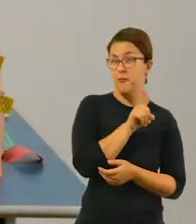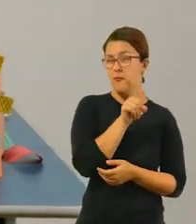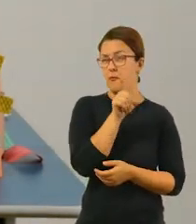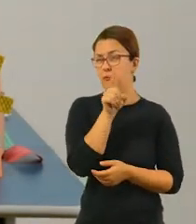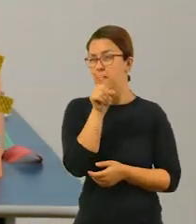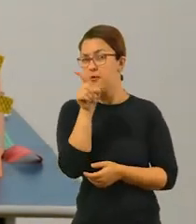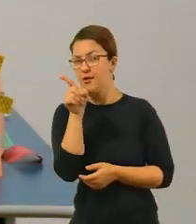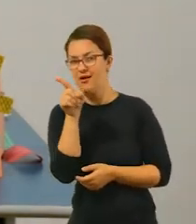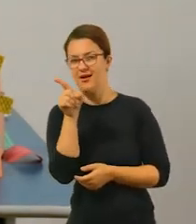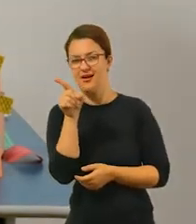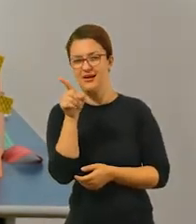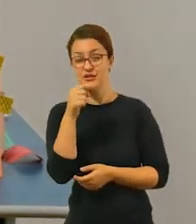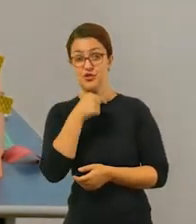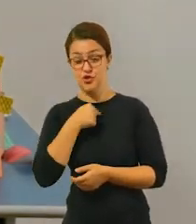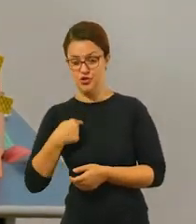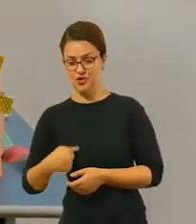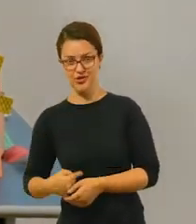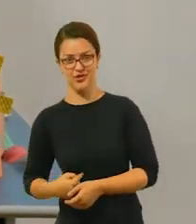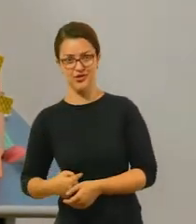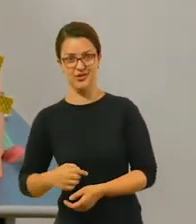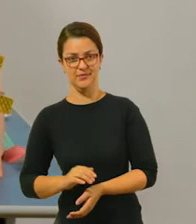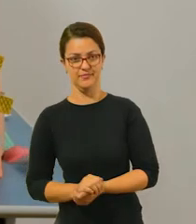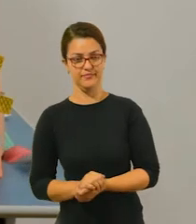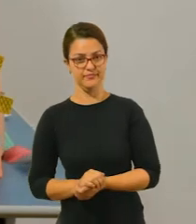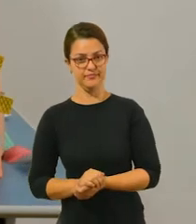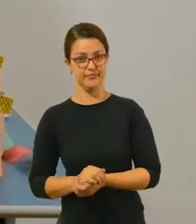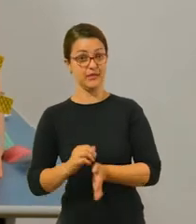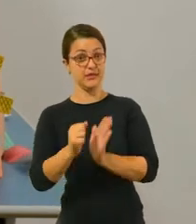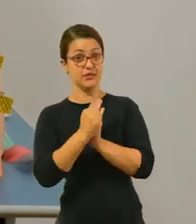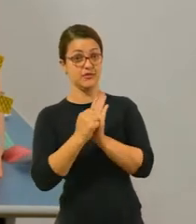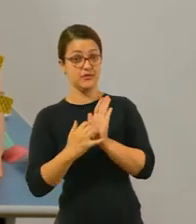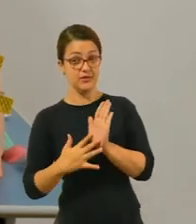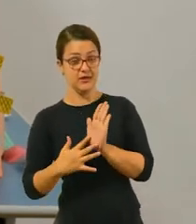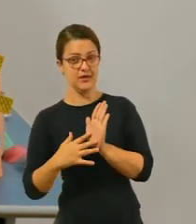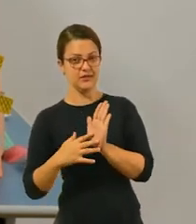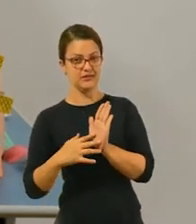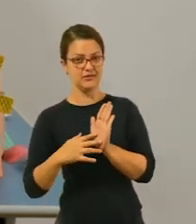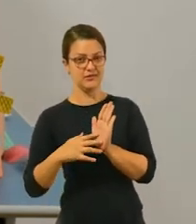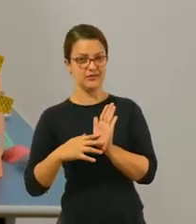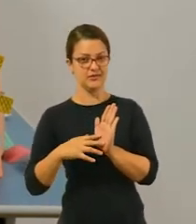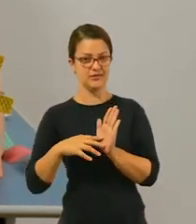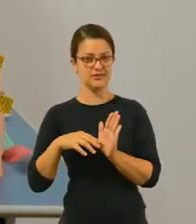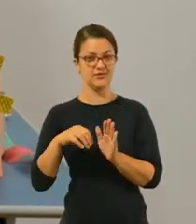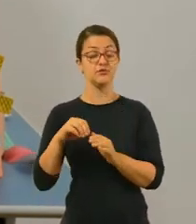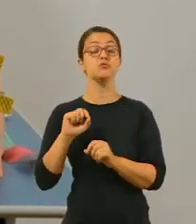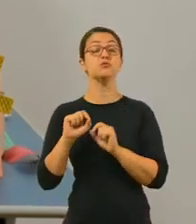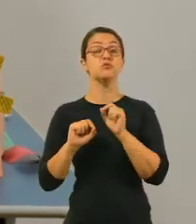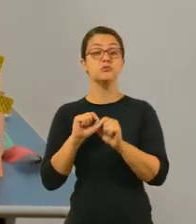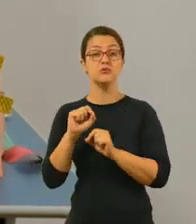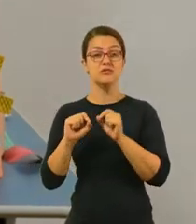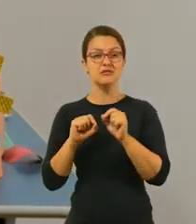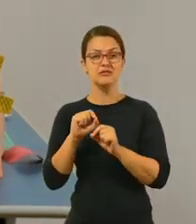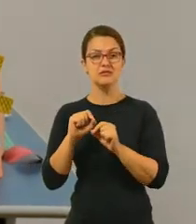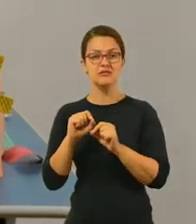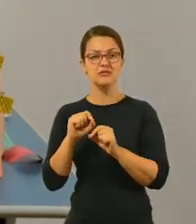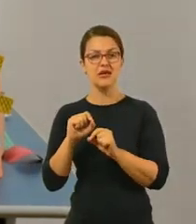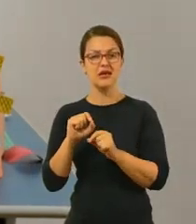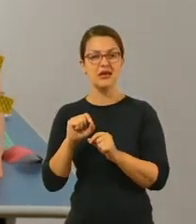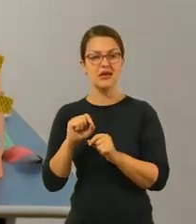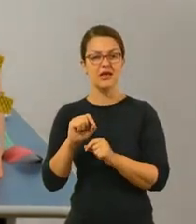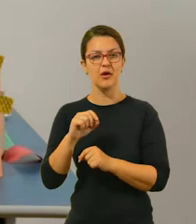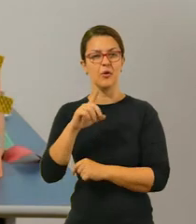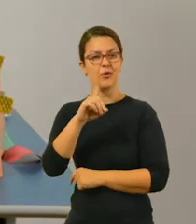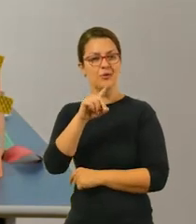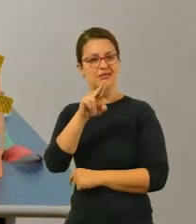China. Na China, temos uma atividade para ser realizada, o dragão chinês. Ele caracteriza